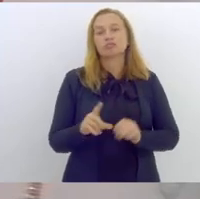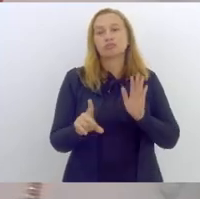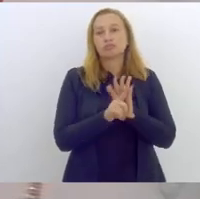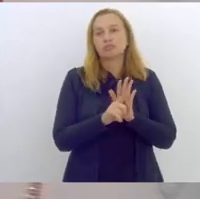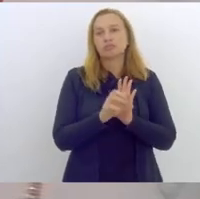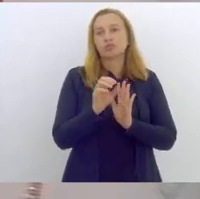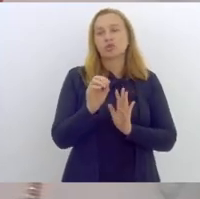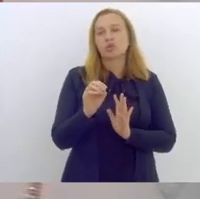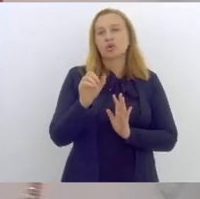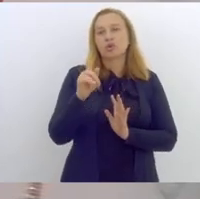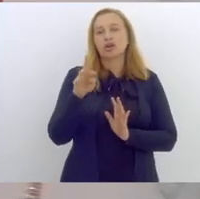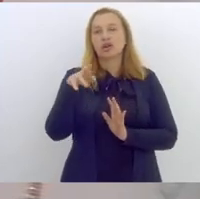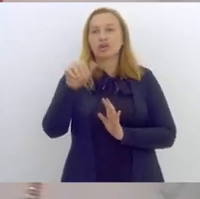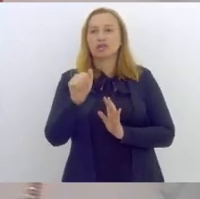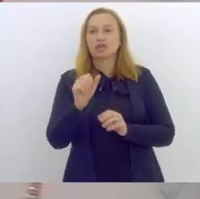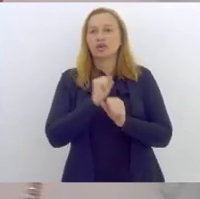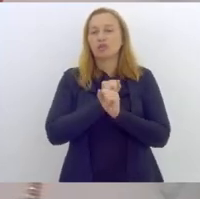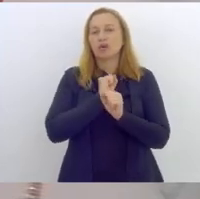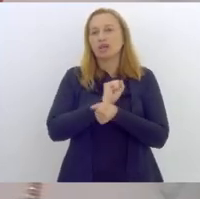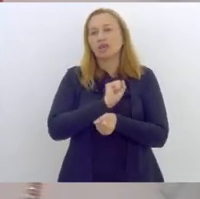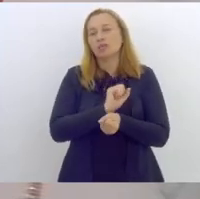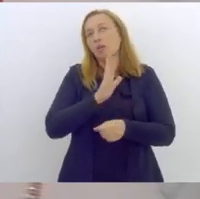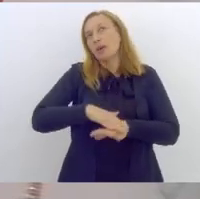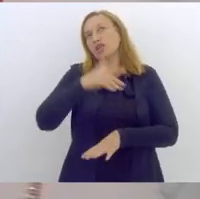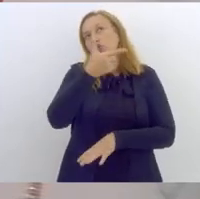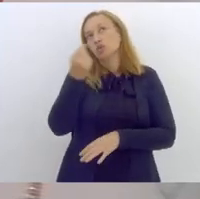esperada por mais de 200 anos